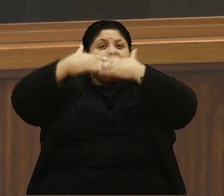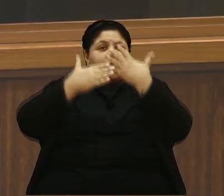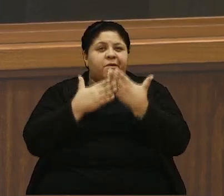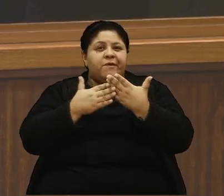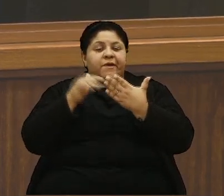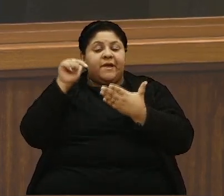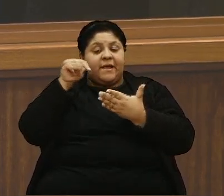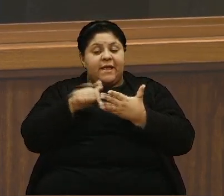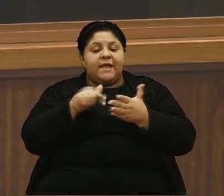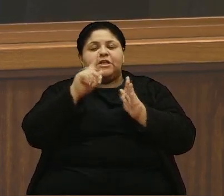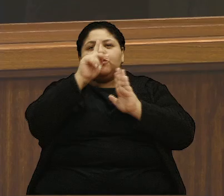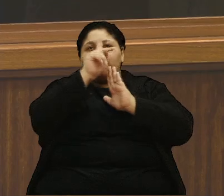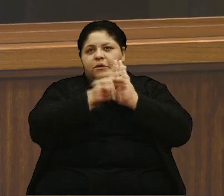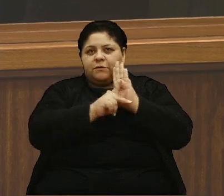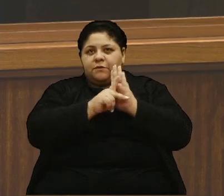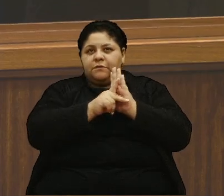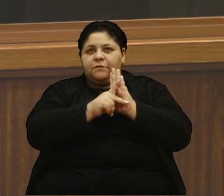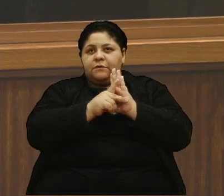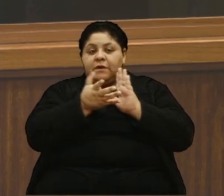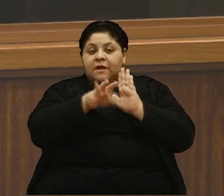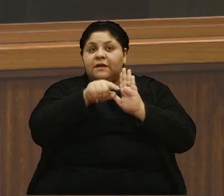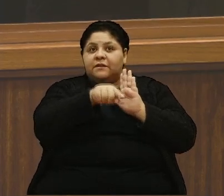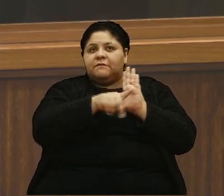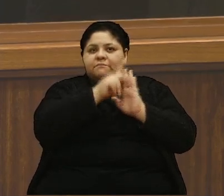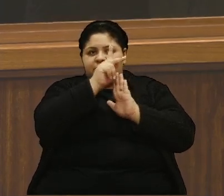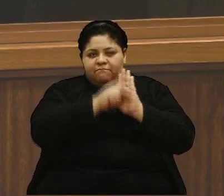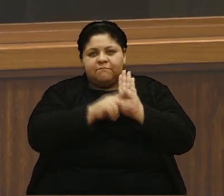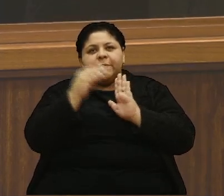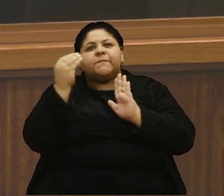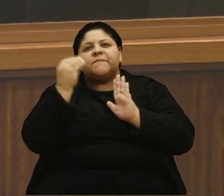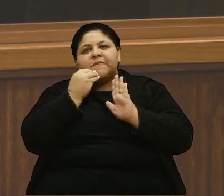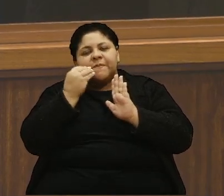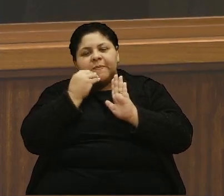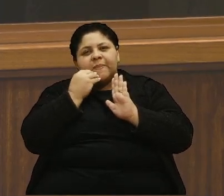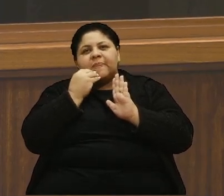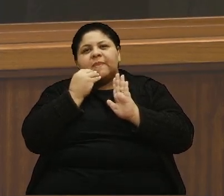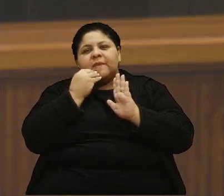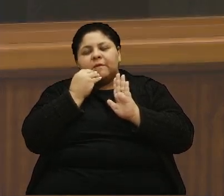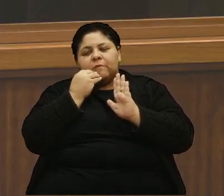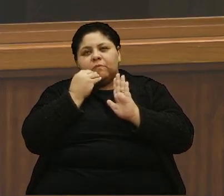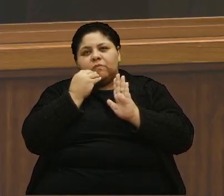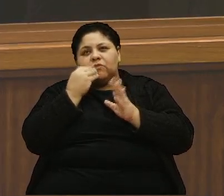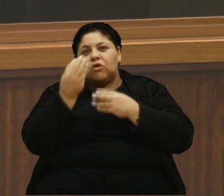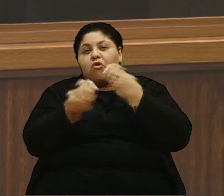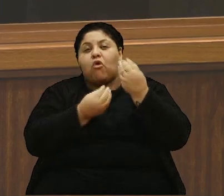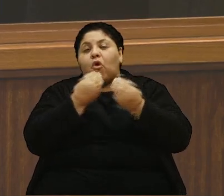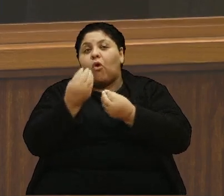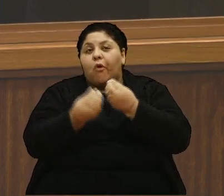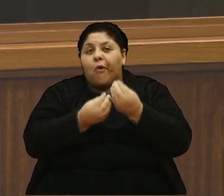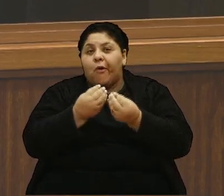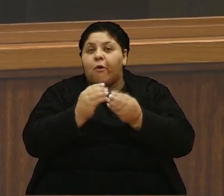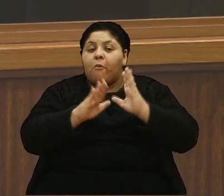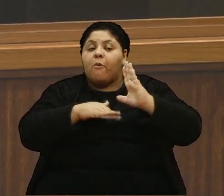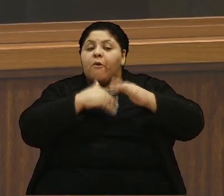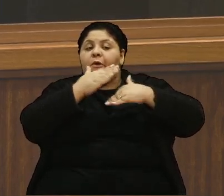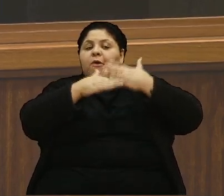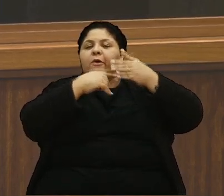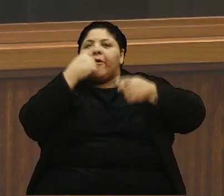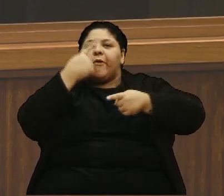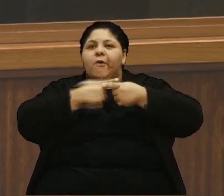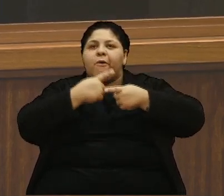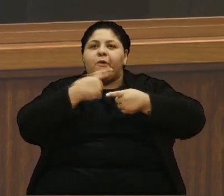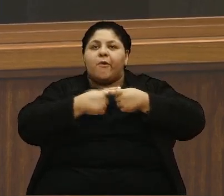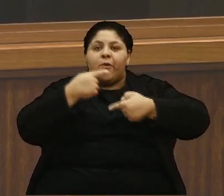este projeto aqui, com certeza, ele vai ficar como uma das evoluções, porque ele